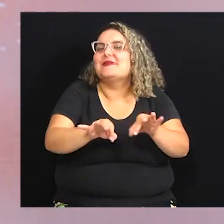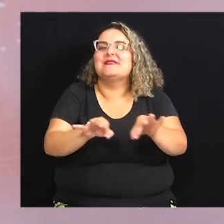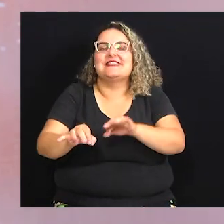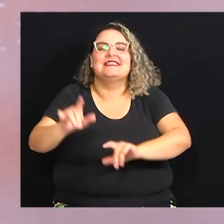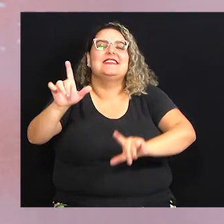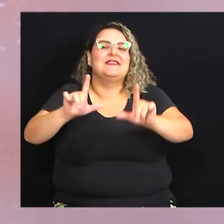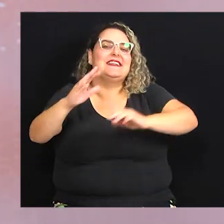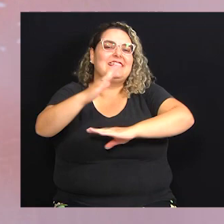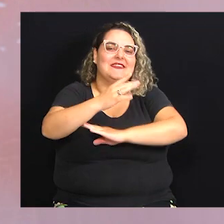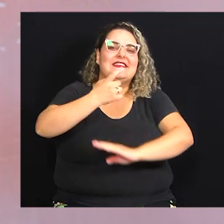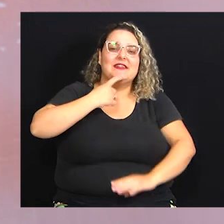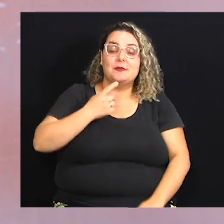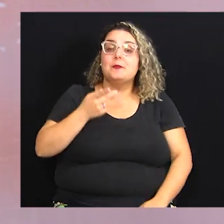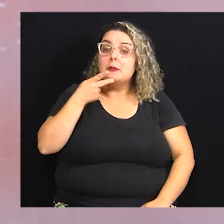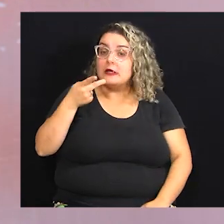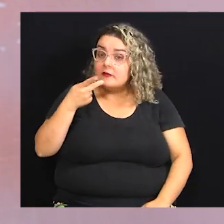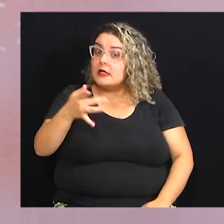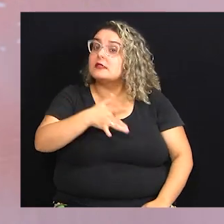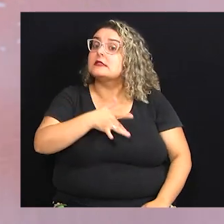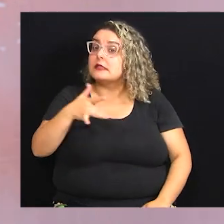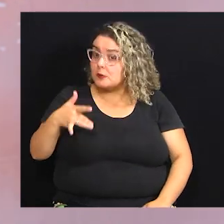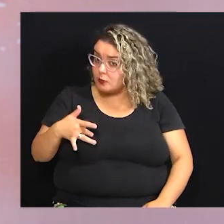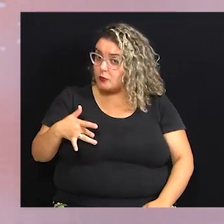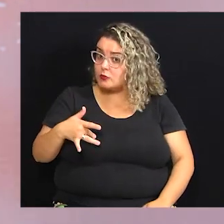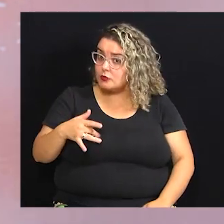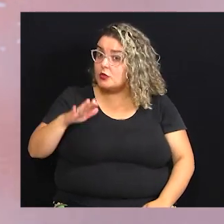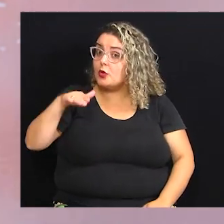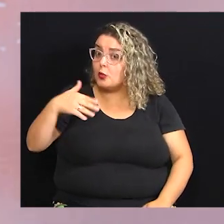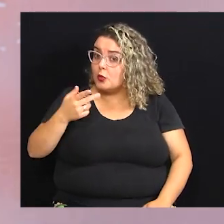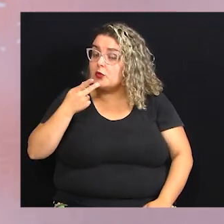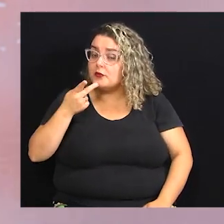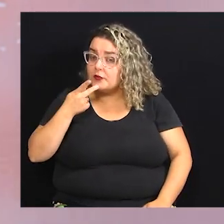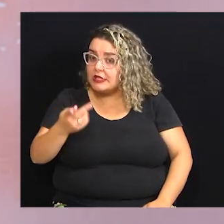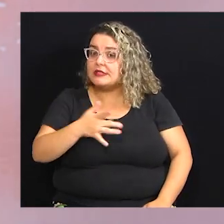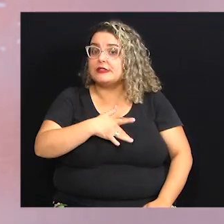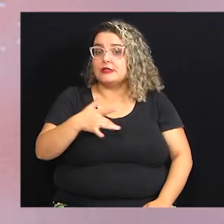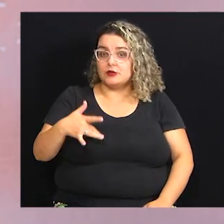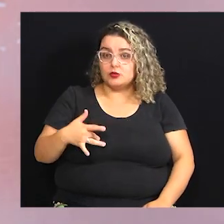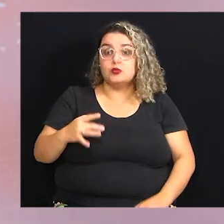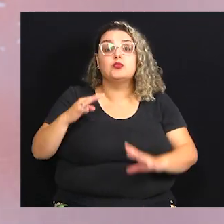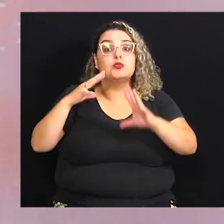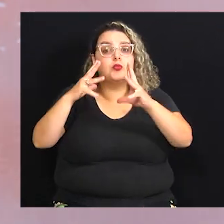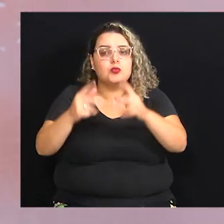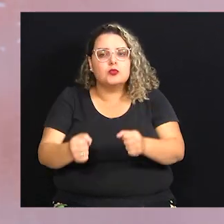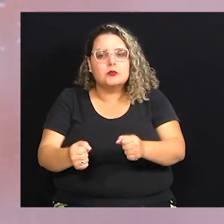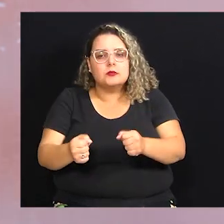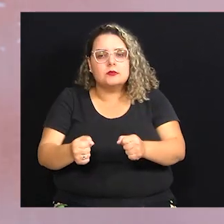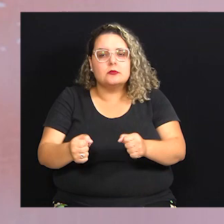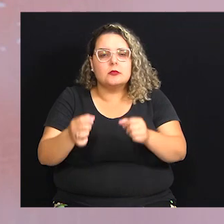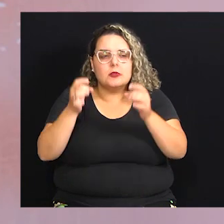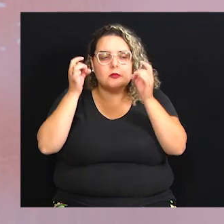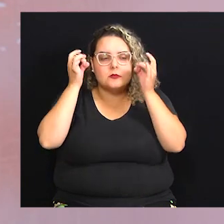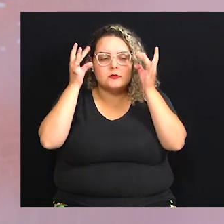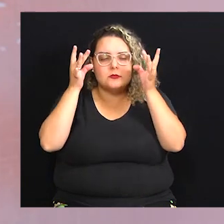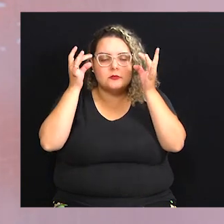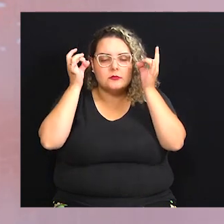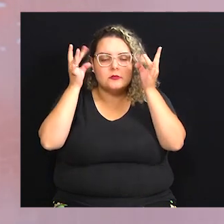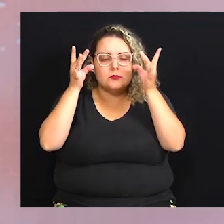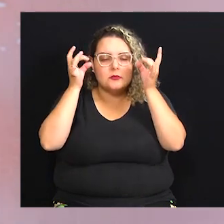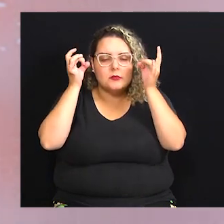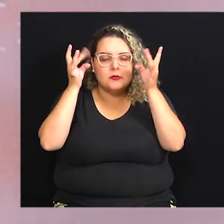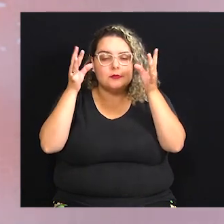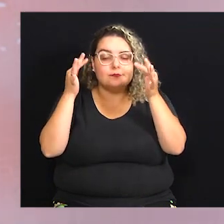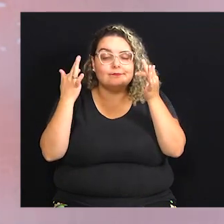na programação da TV Câmara Campinas para falar de saúde. E quando a gente fala de saúde, a gente fala de tudo aquilo que fica